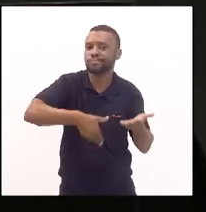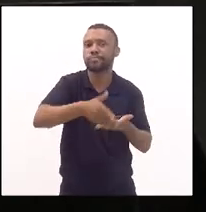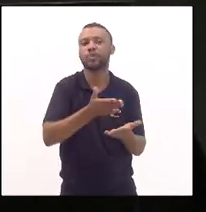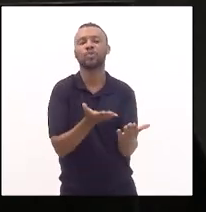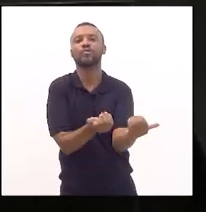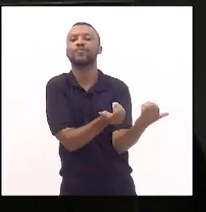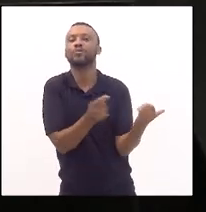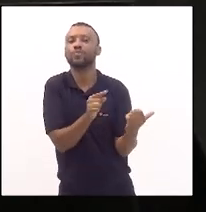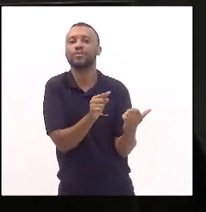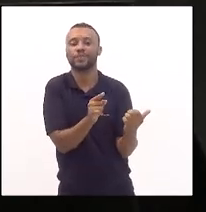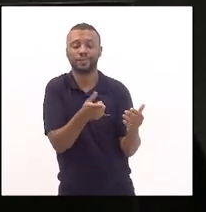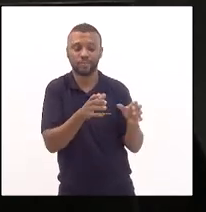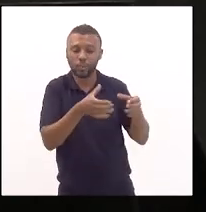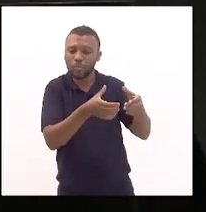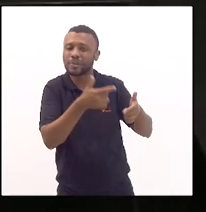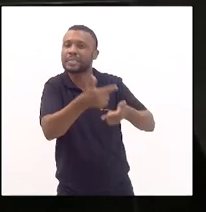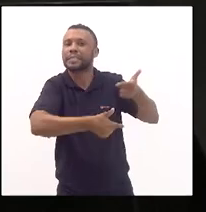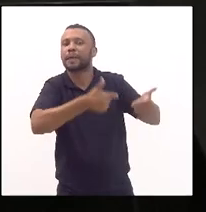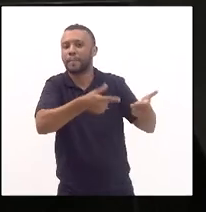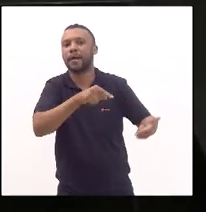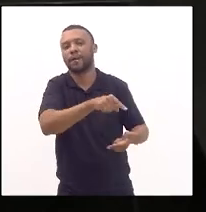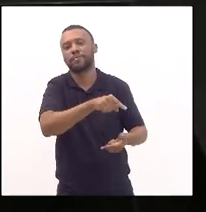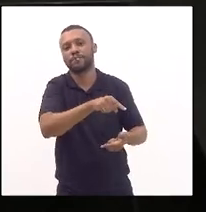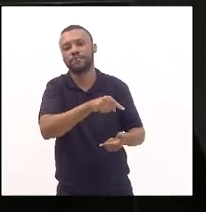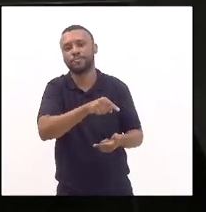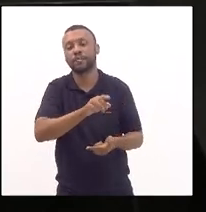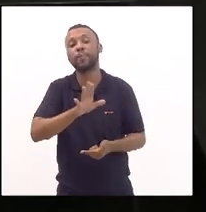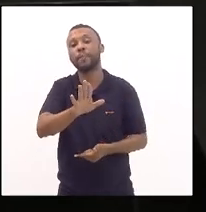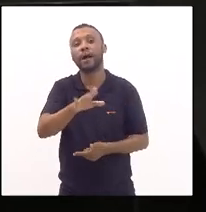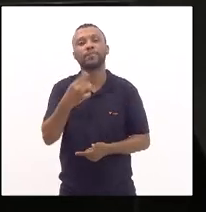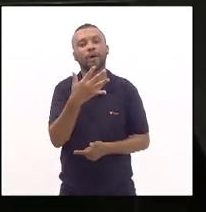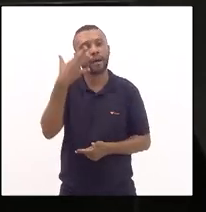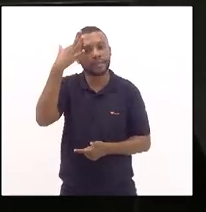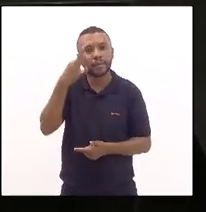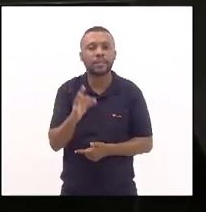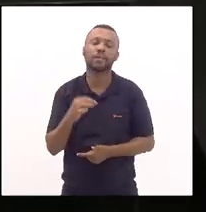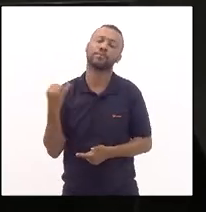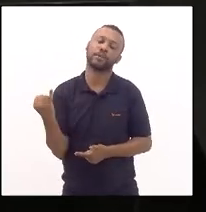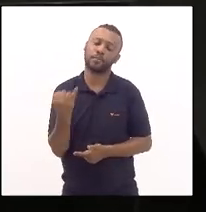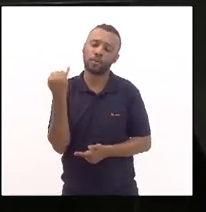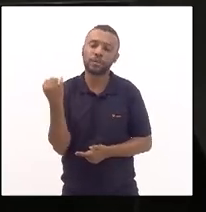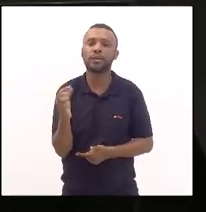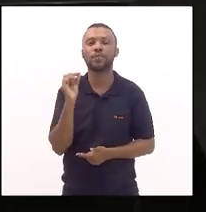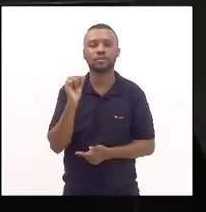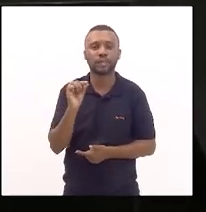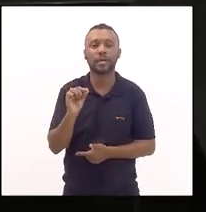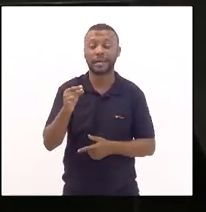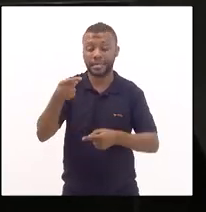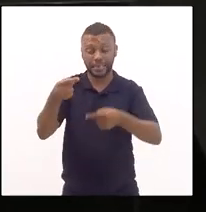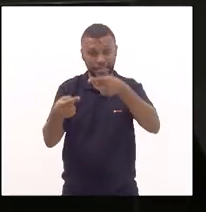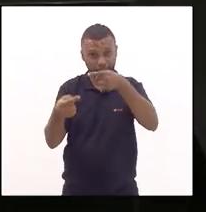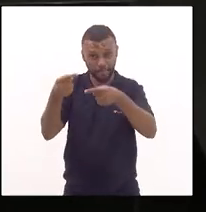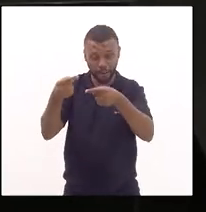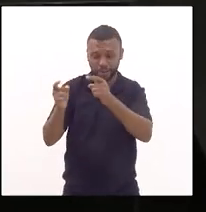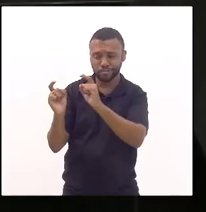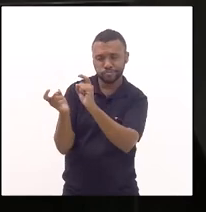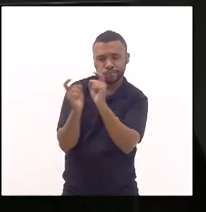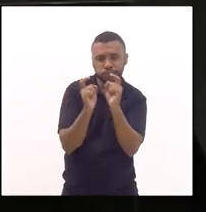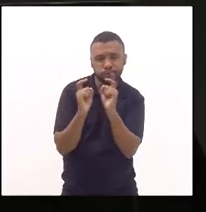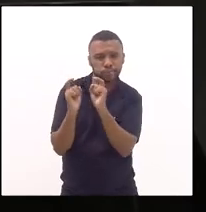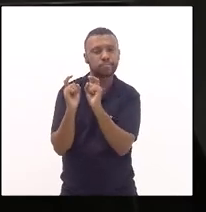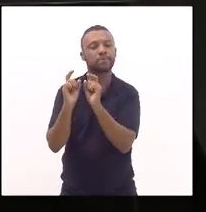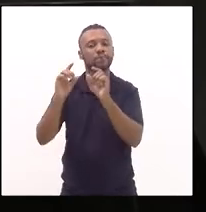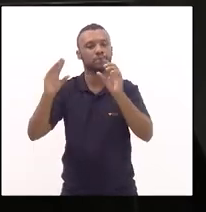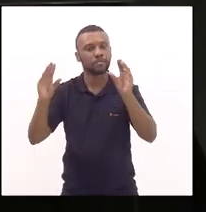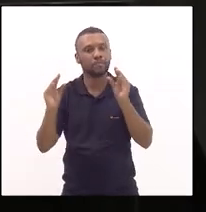força de trabalho, mas entendemos importantes que esse debate ainda seja um pouco